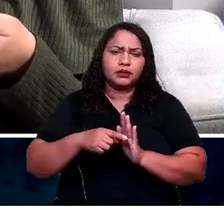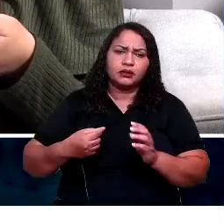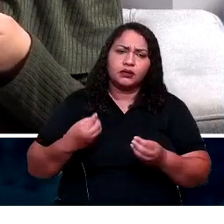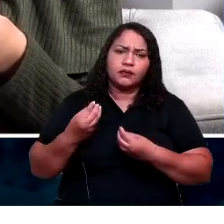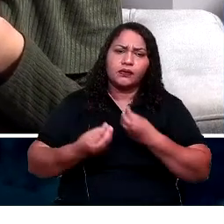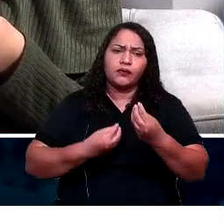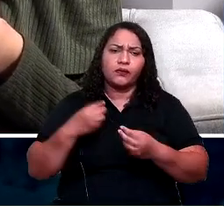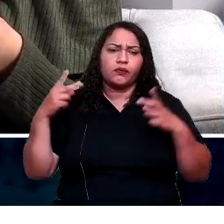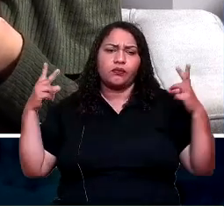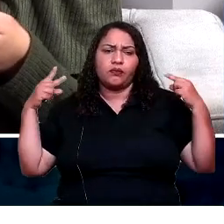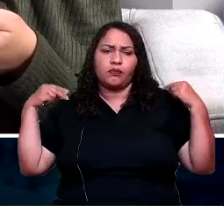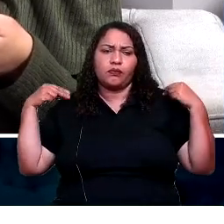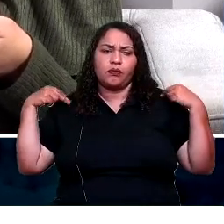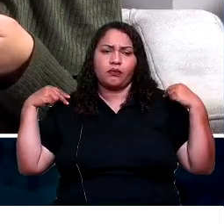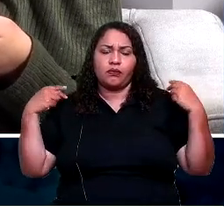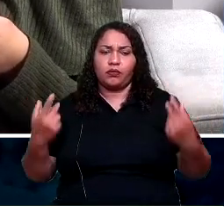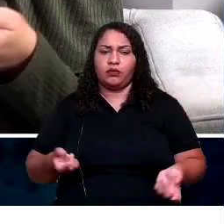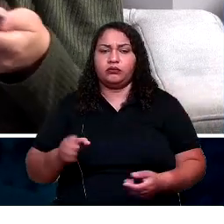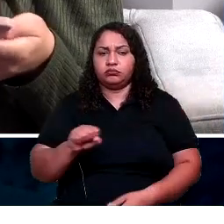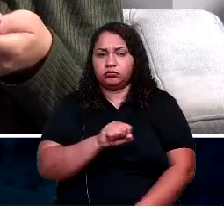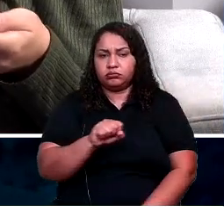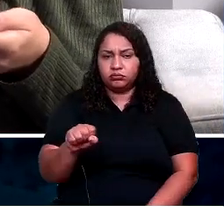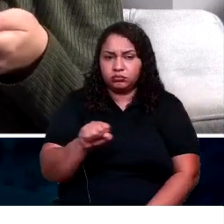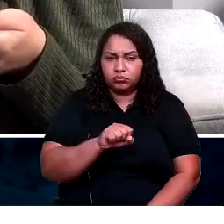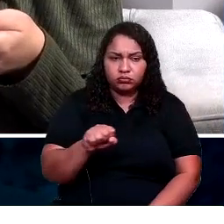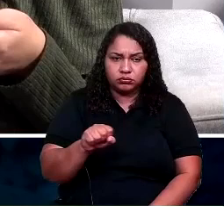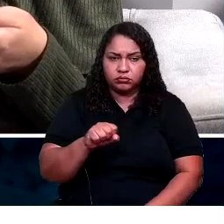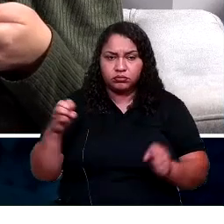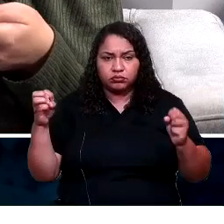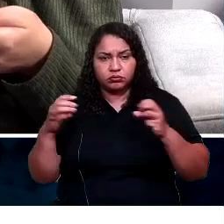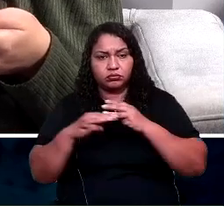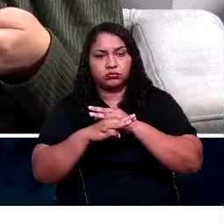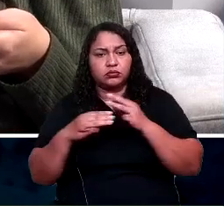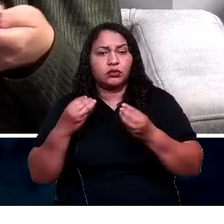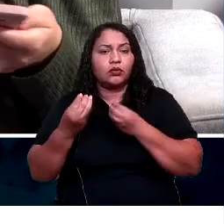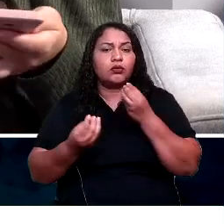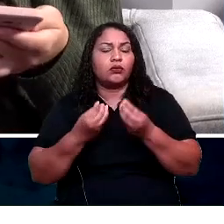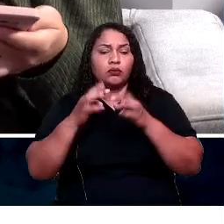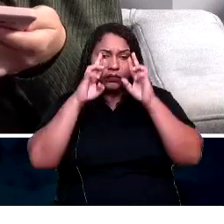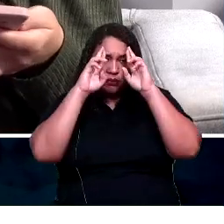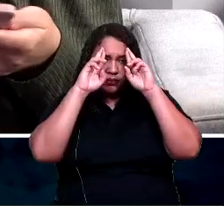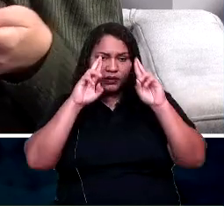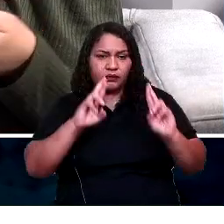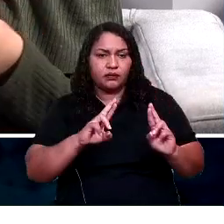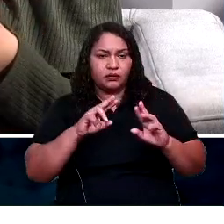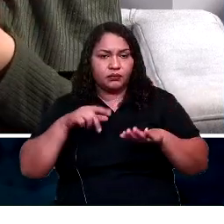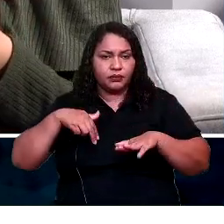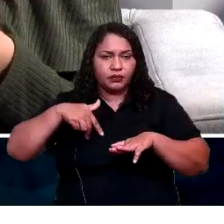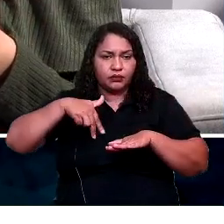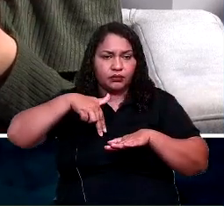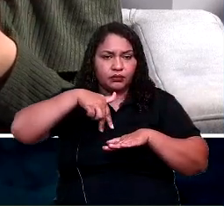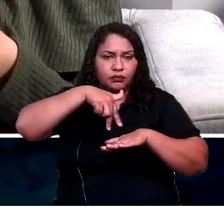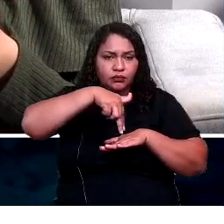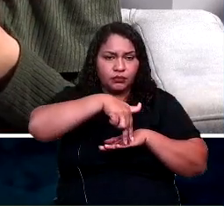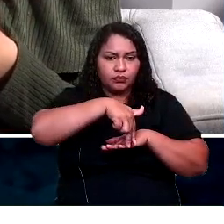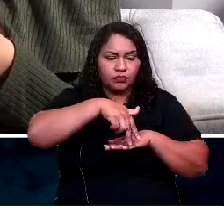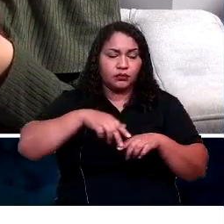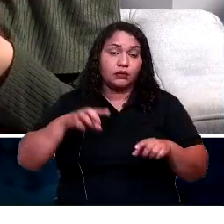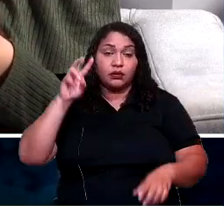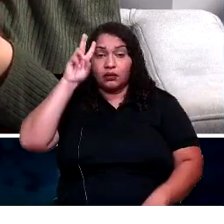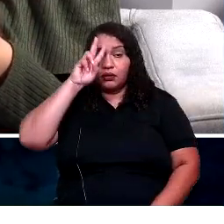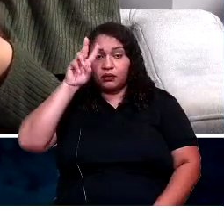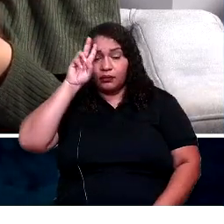justamente sobre como os motoristas aqui da cidade né estão no trânsito e a questão também de respeitar a faixa de